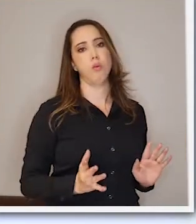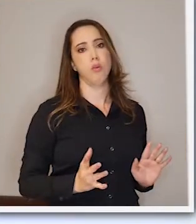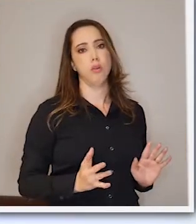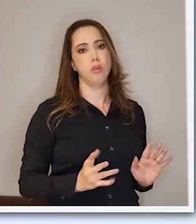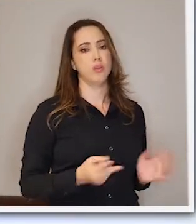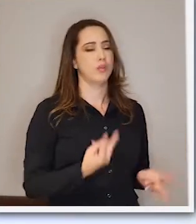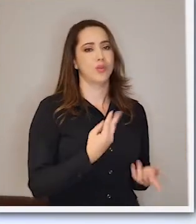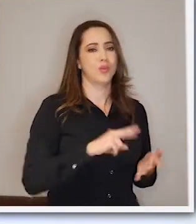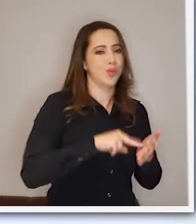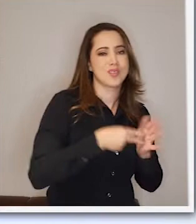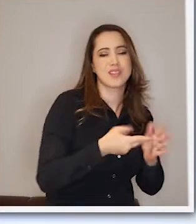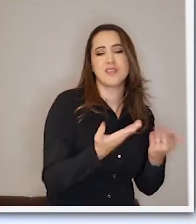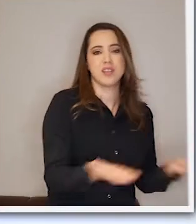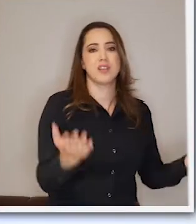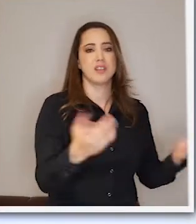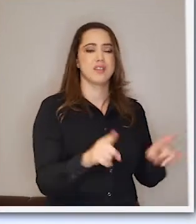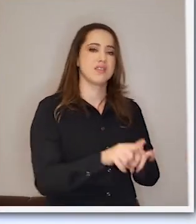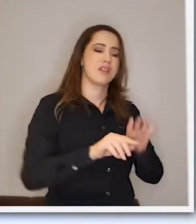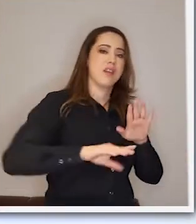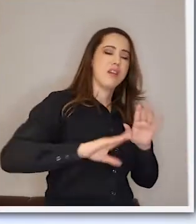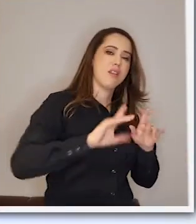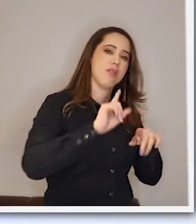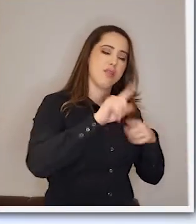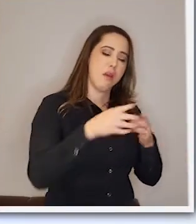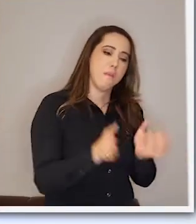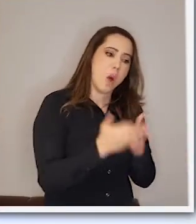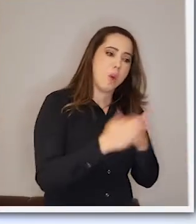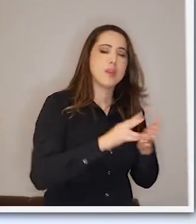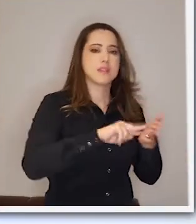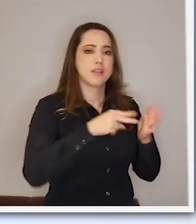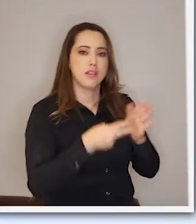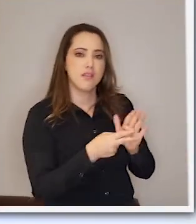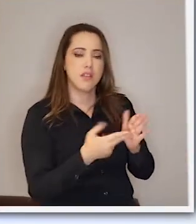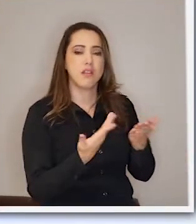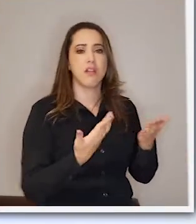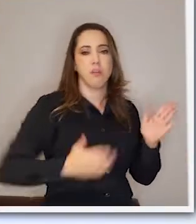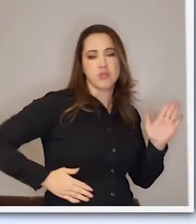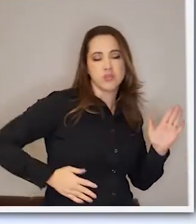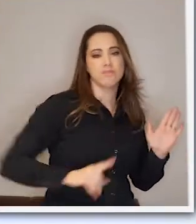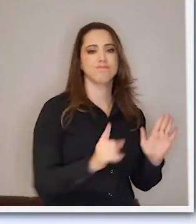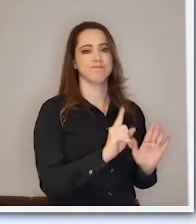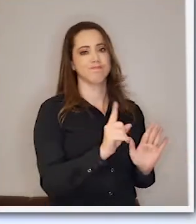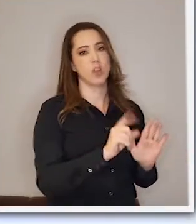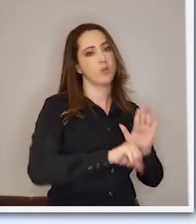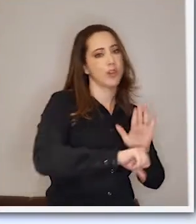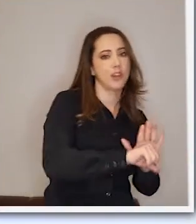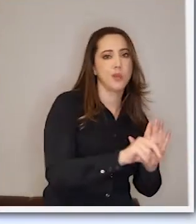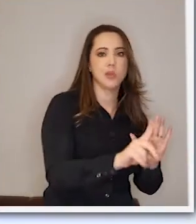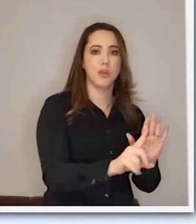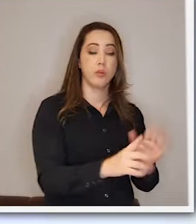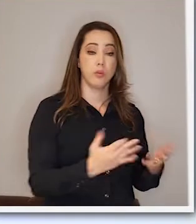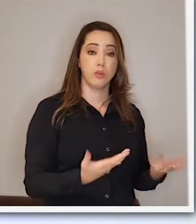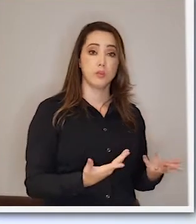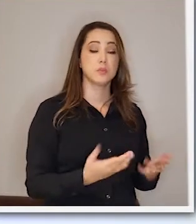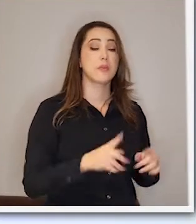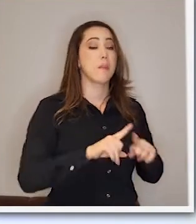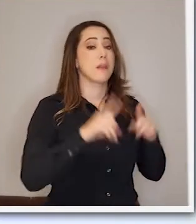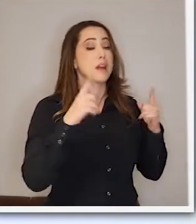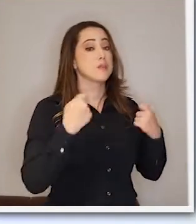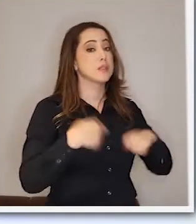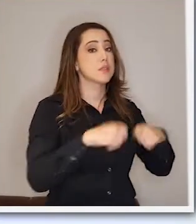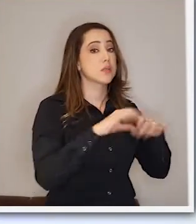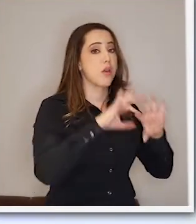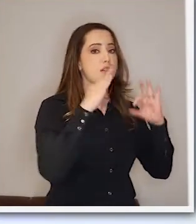Não vai se declinar para a criminalidade. Agora, eu vejo que a ausência de uma